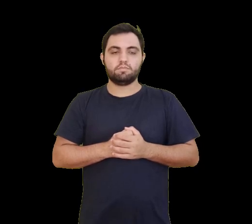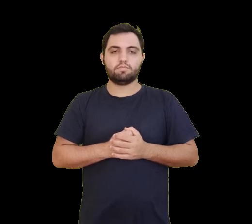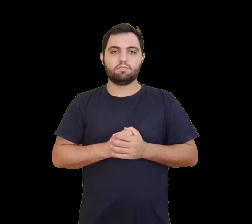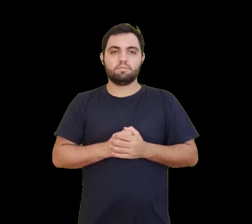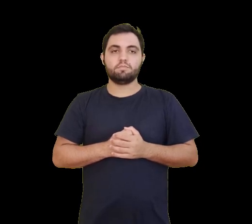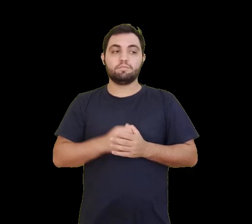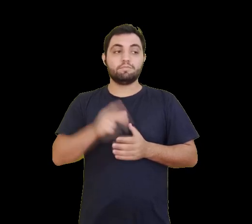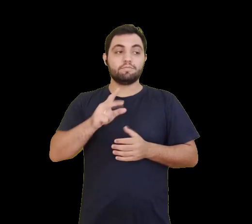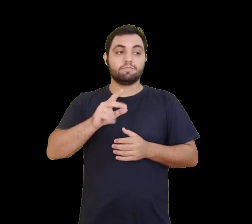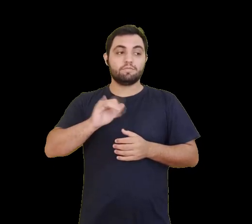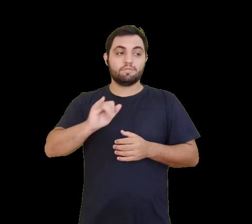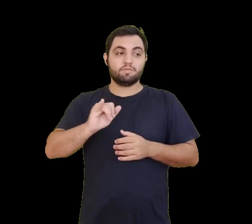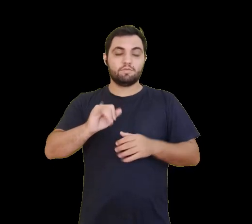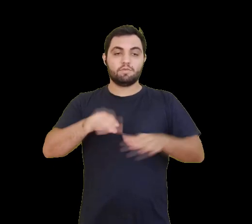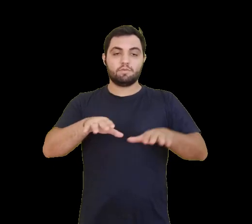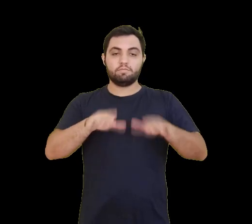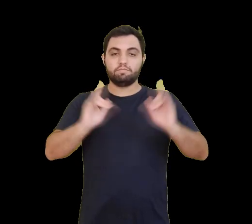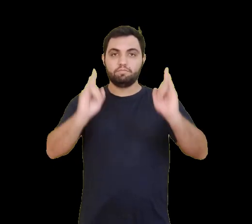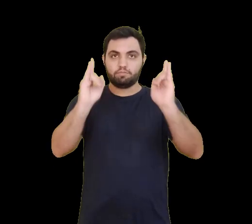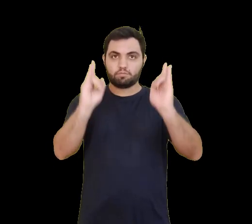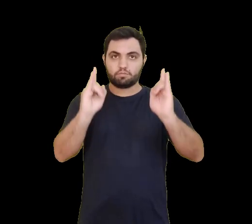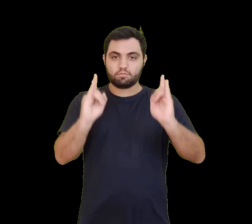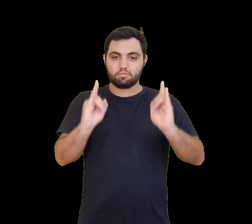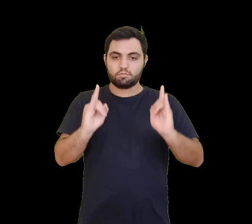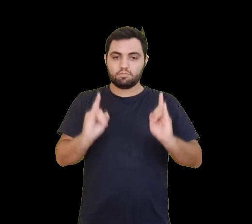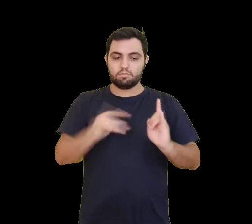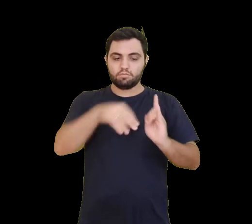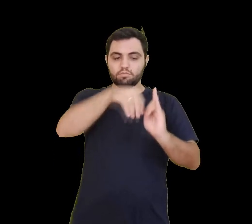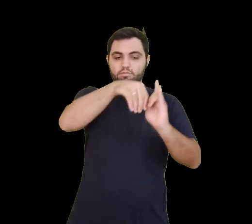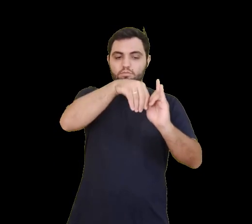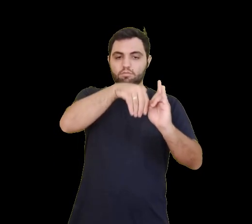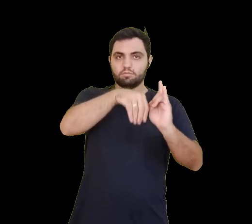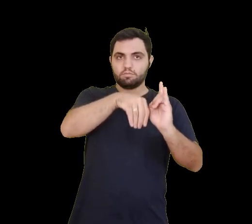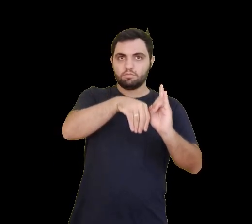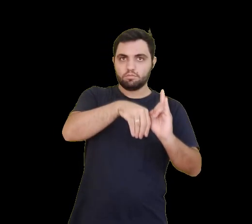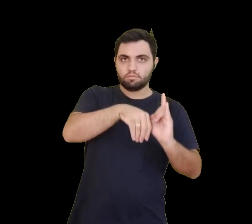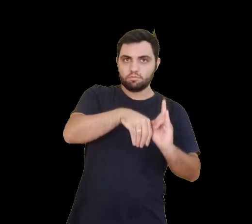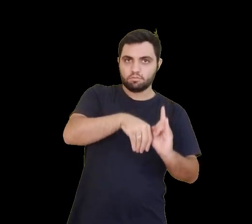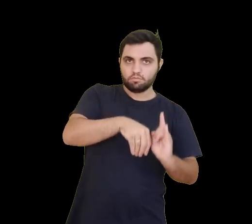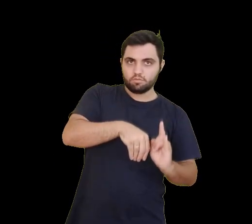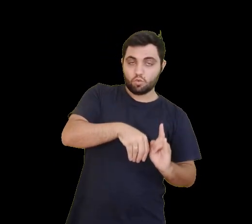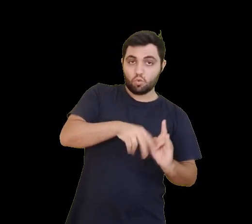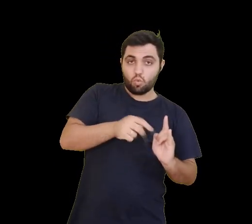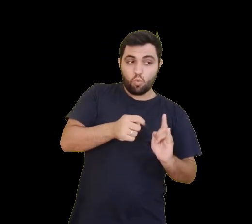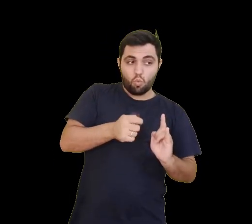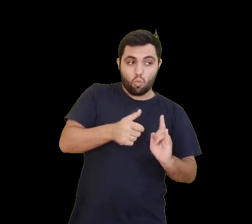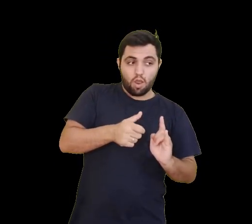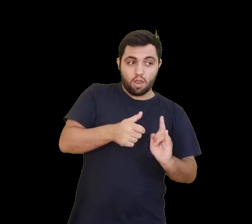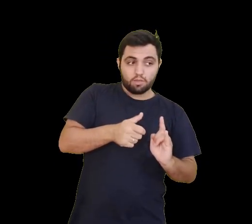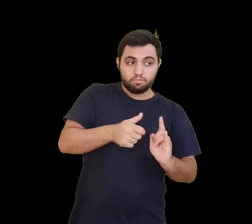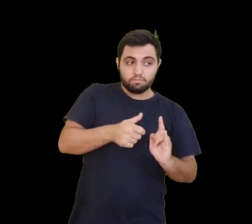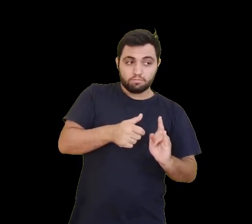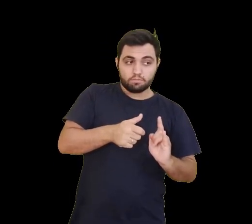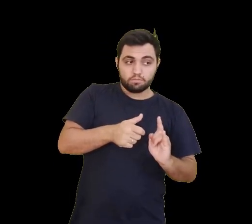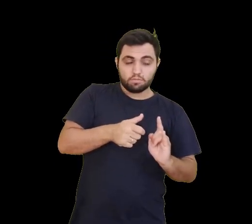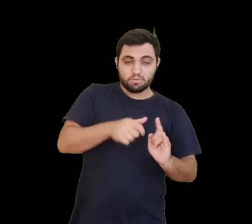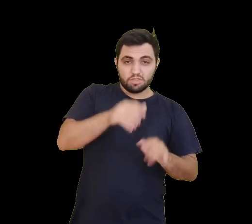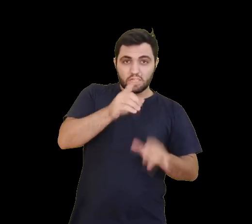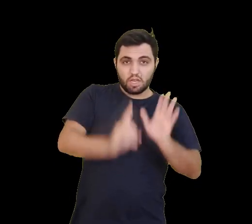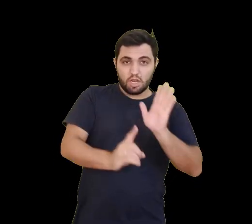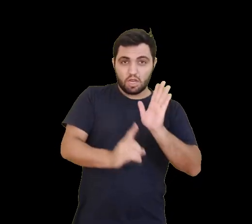Ela vai abaixar a cabeça devagarzinho até quase posar na mesa.